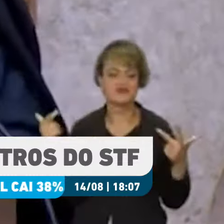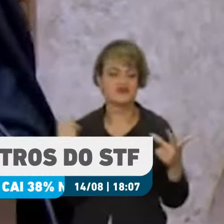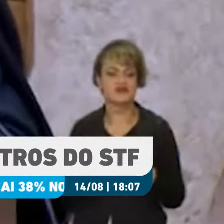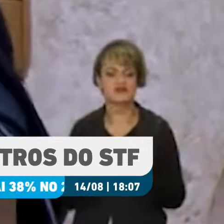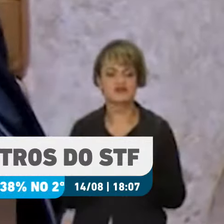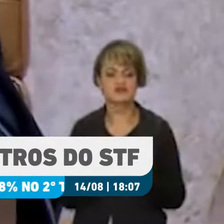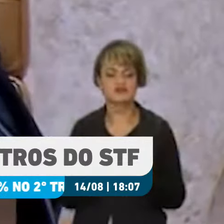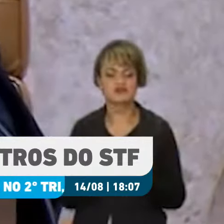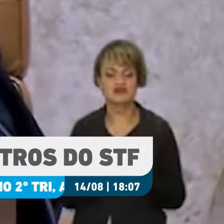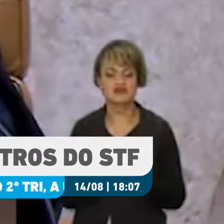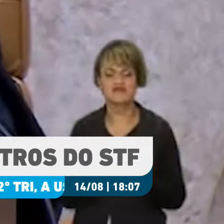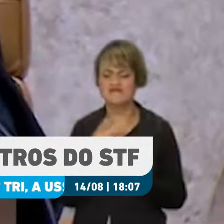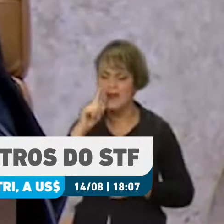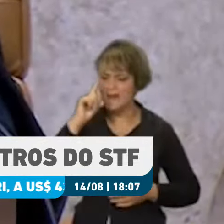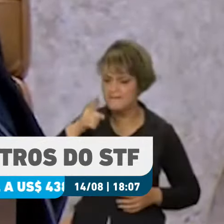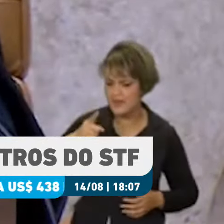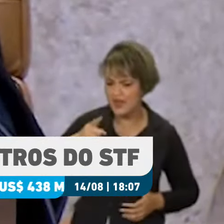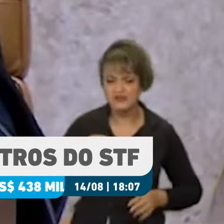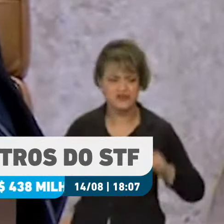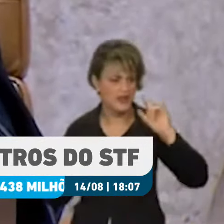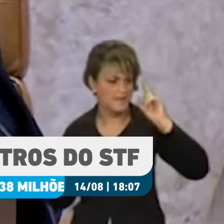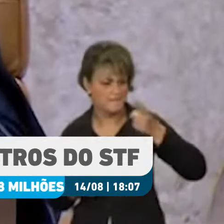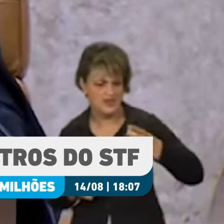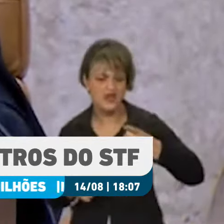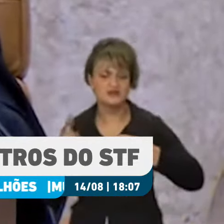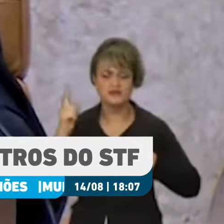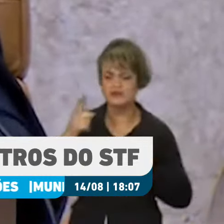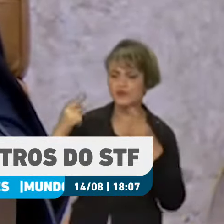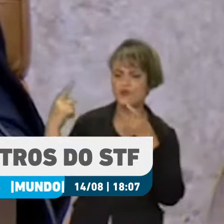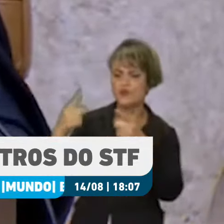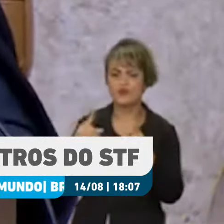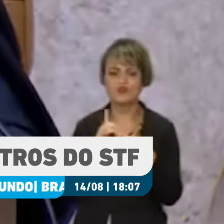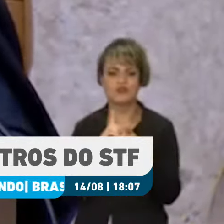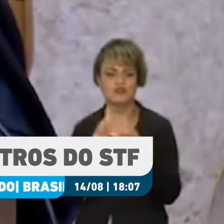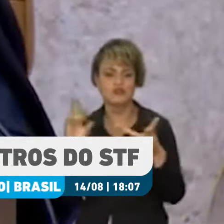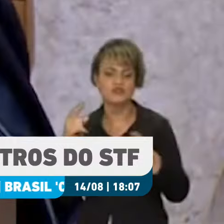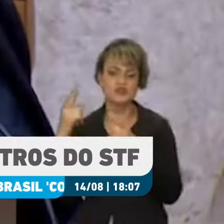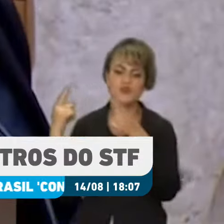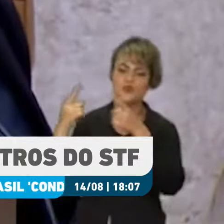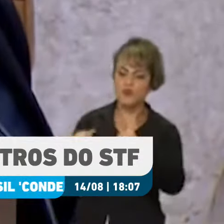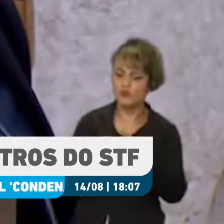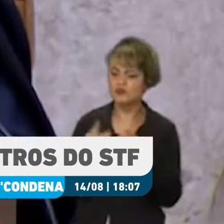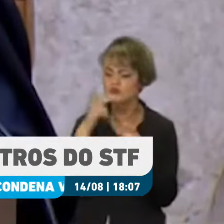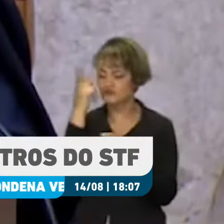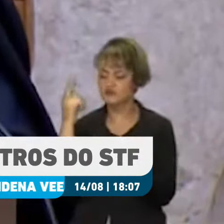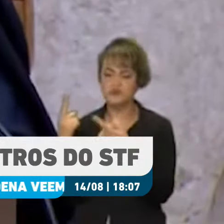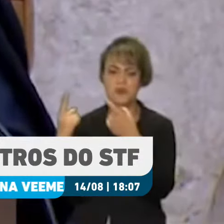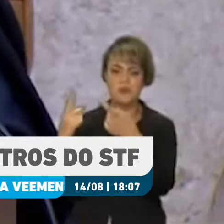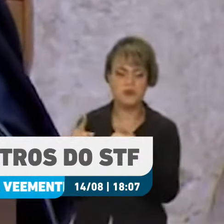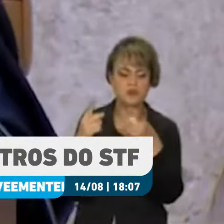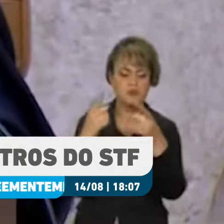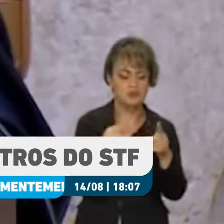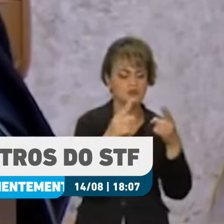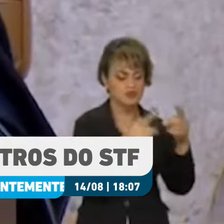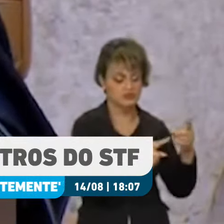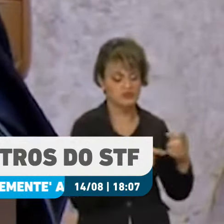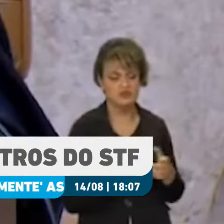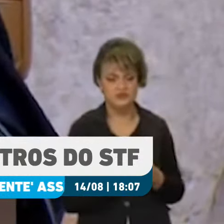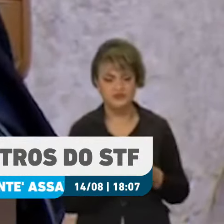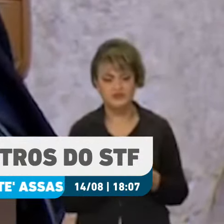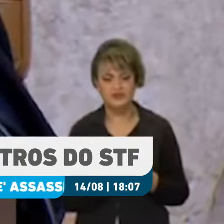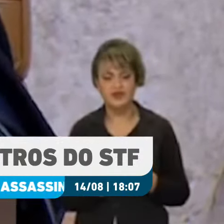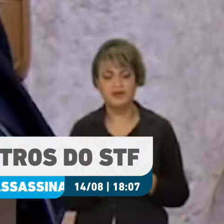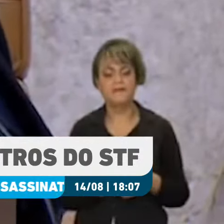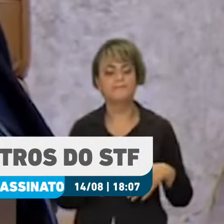gravíssimas ameaças à democracia às instituições e a pessoas e portanto é preciso